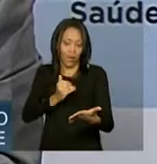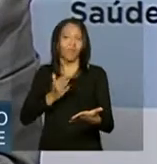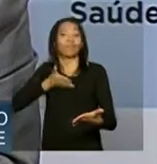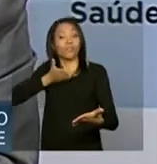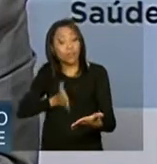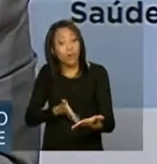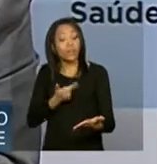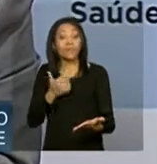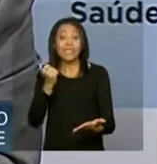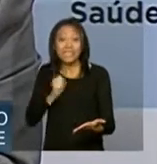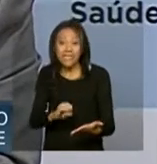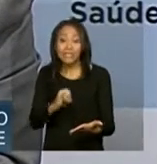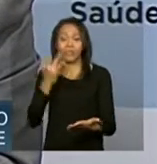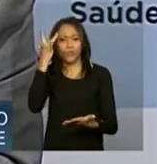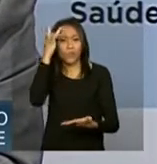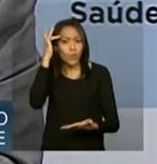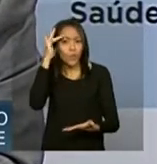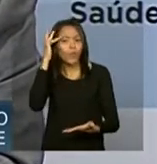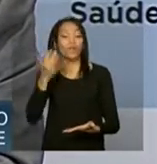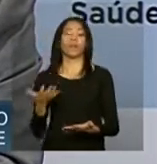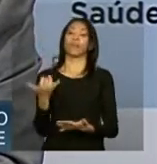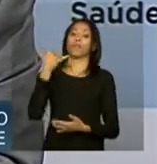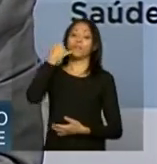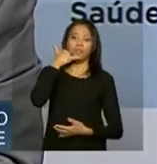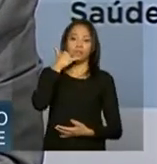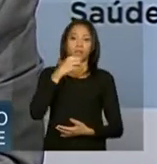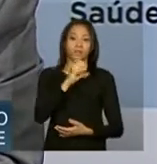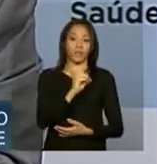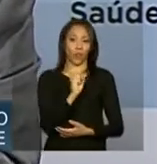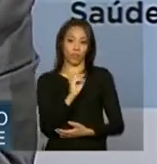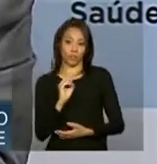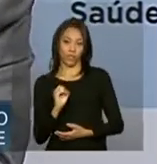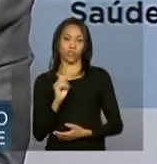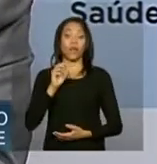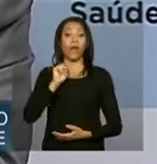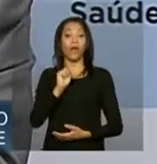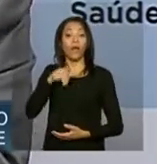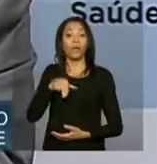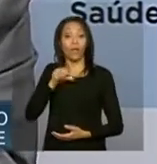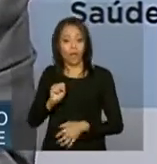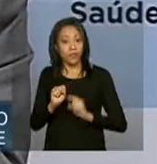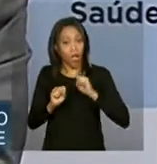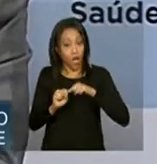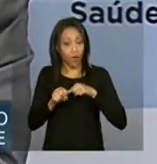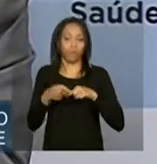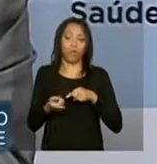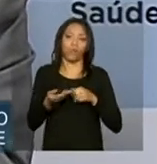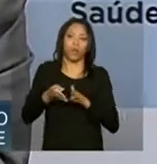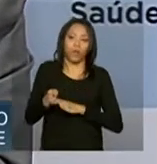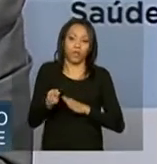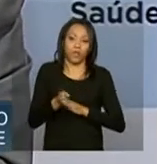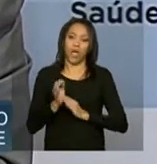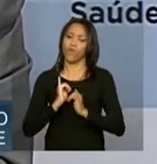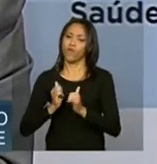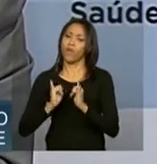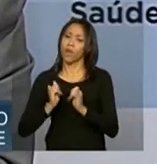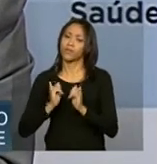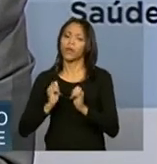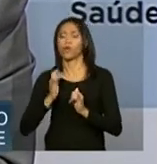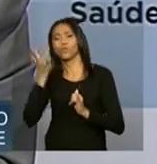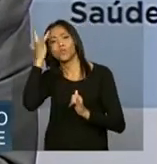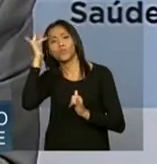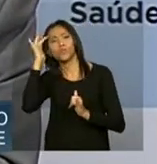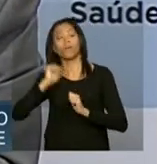ele tiver alguma dúvida, procurar o 0800 da ANS, porque a ANS pode ajudar o usuário a tirar